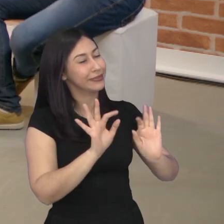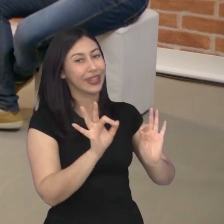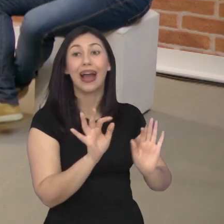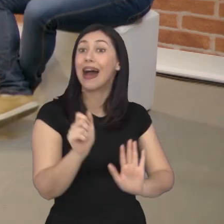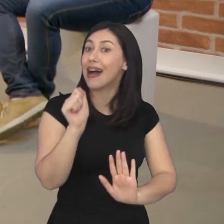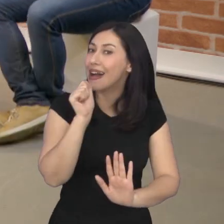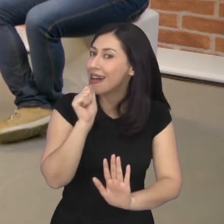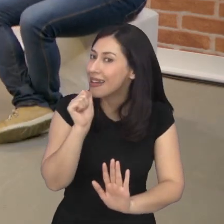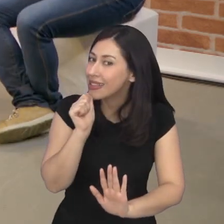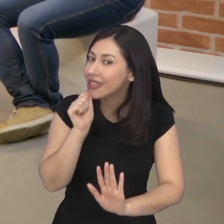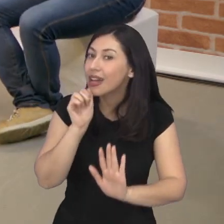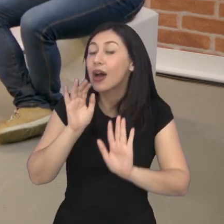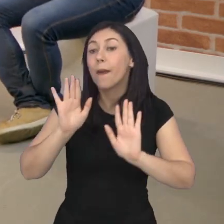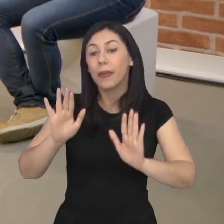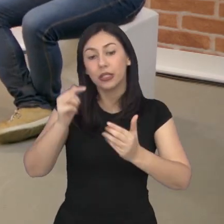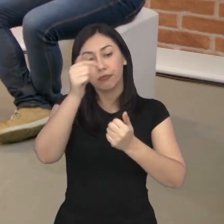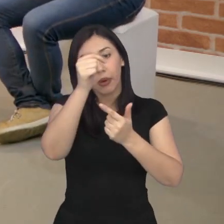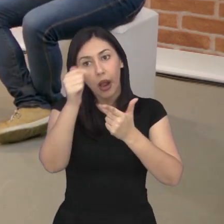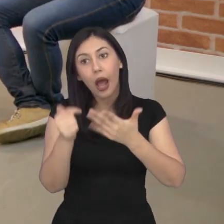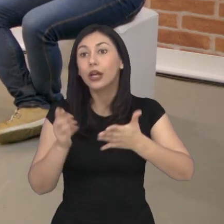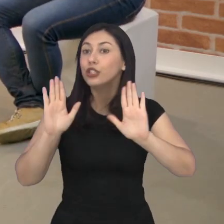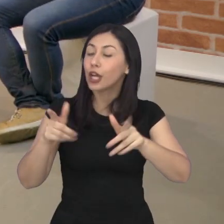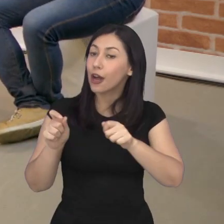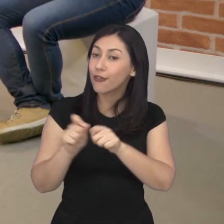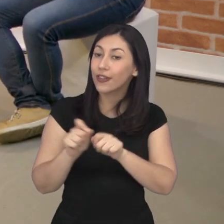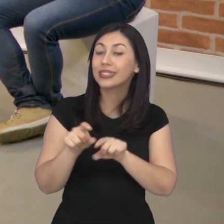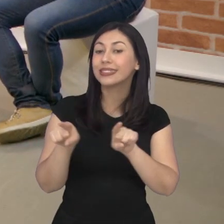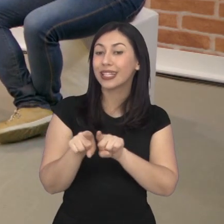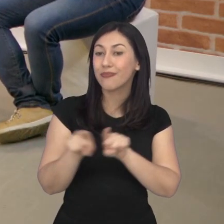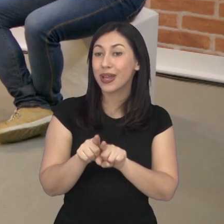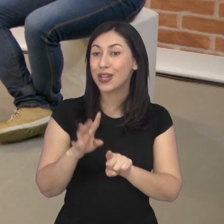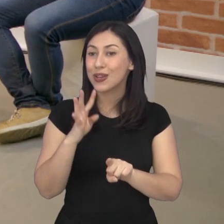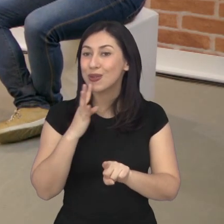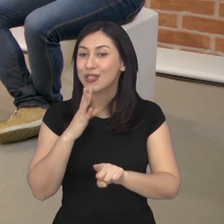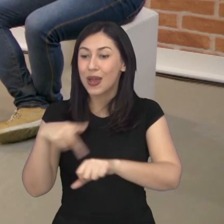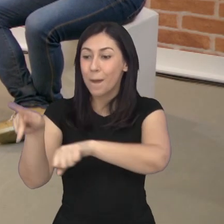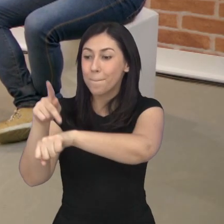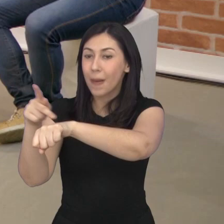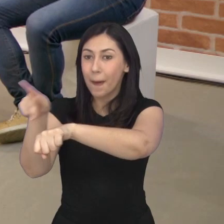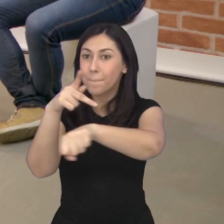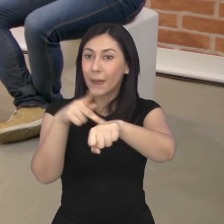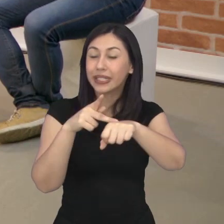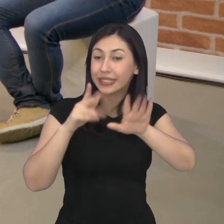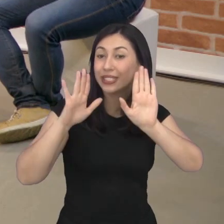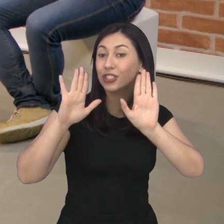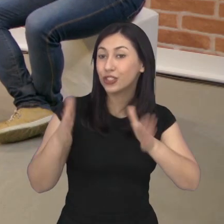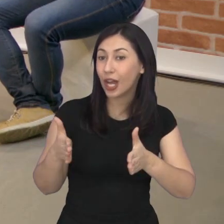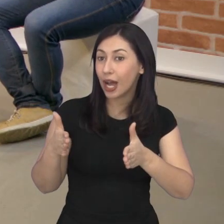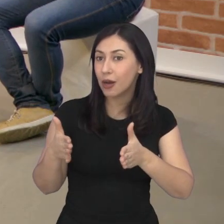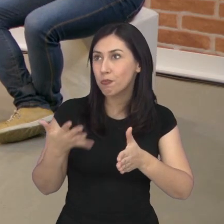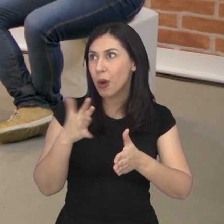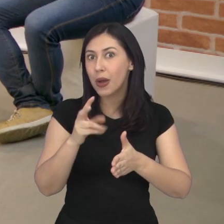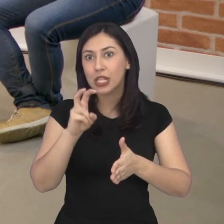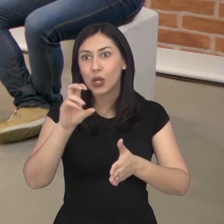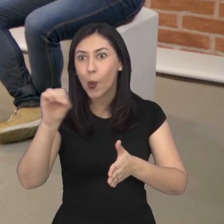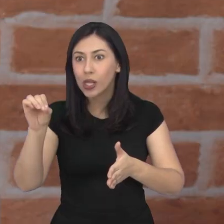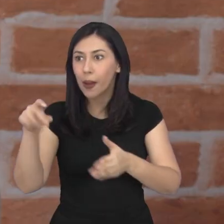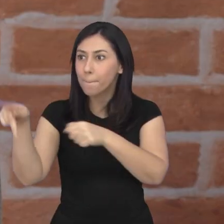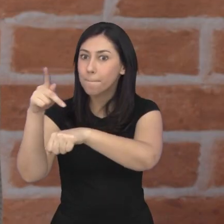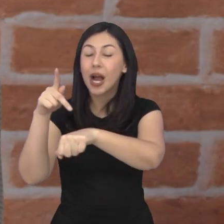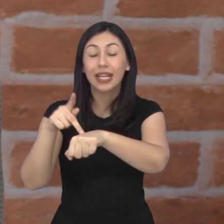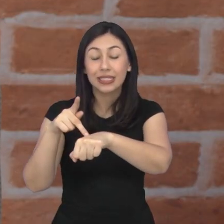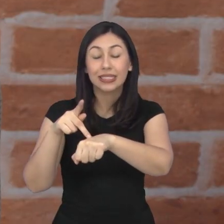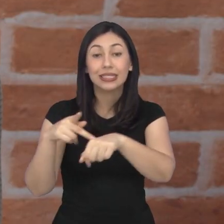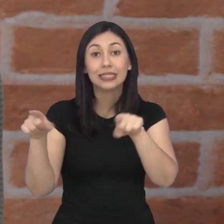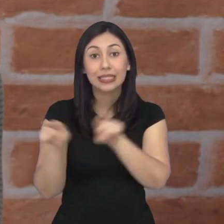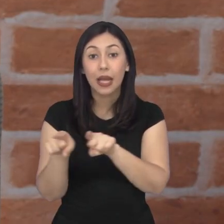Mas, já fez algumas coisas dessa lista, inclusive isso que ele acabou de falar, né, de querer conhecer vários países. Então ele já esteve em mais de 50